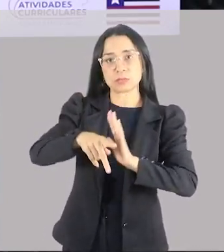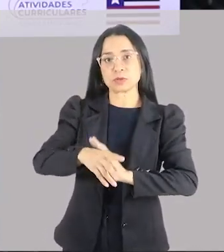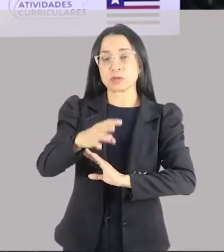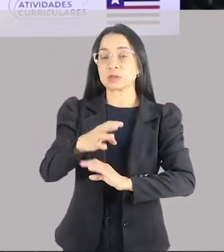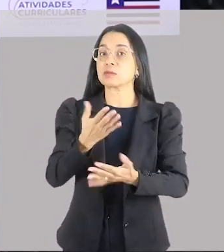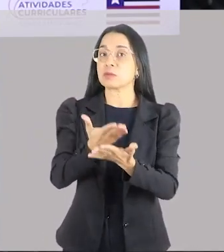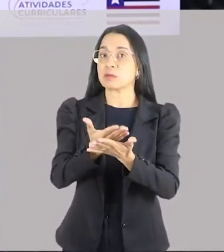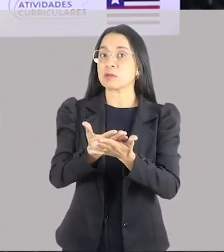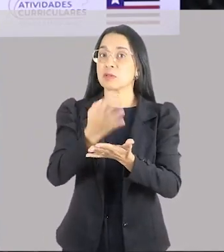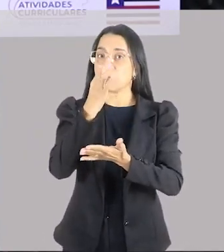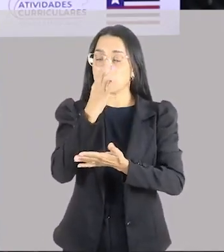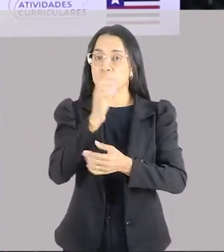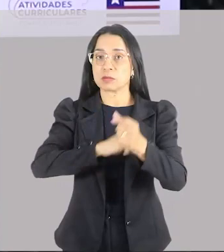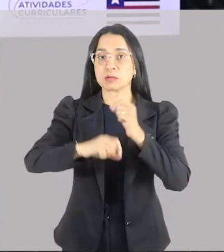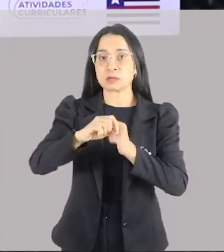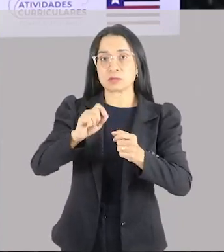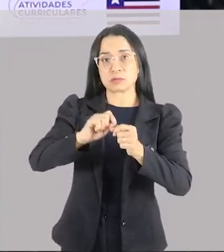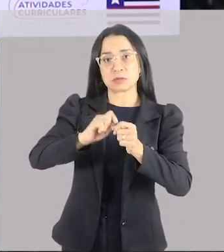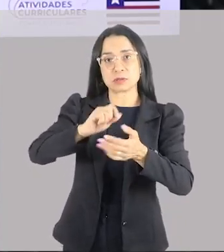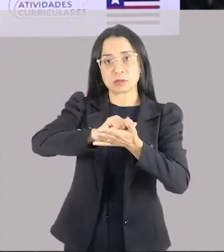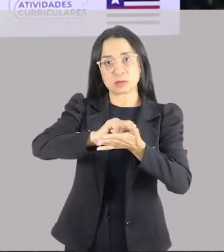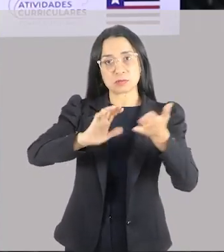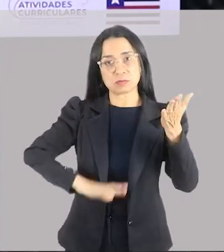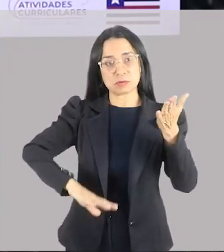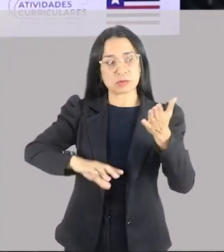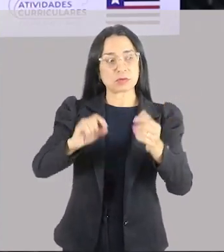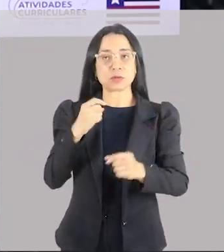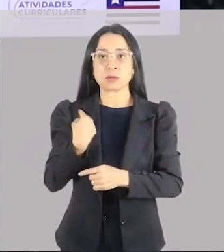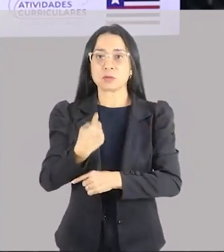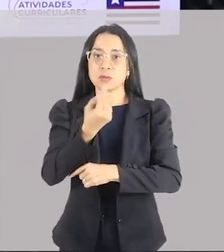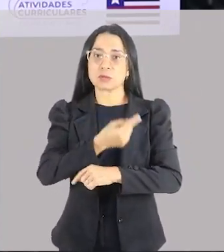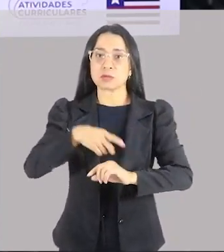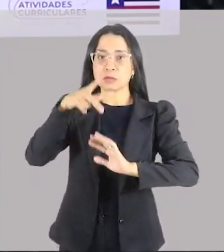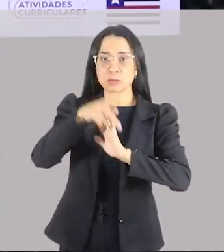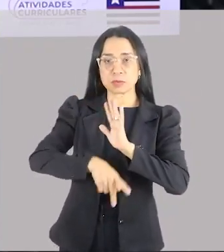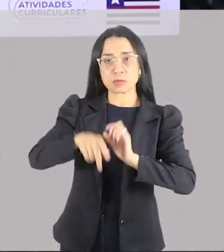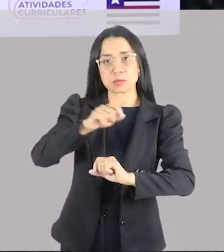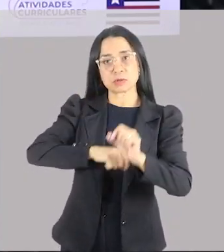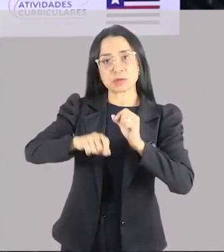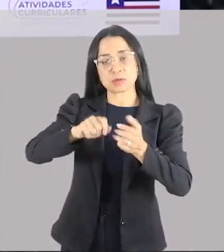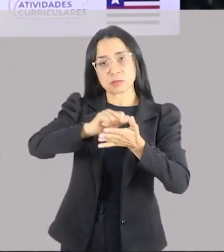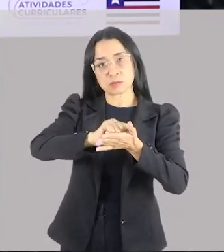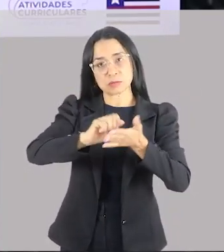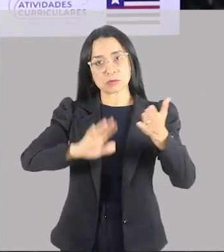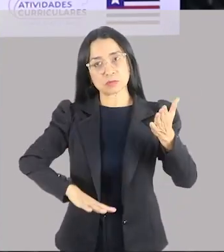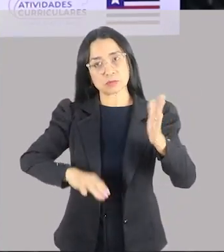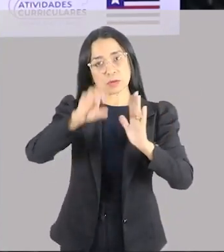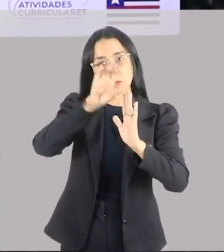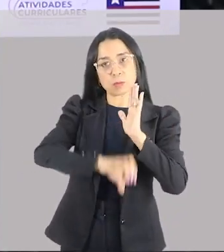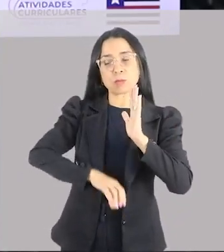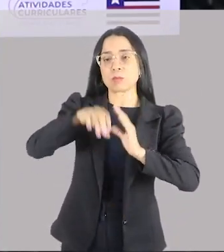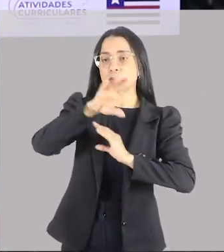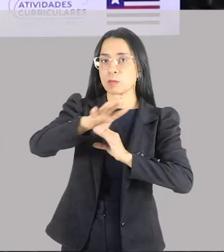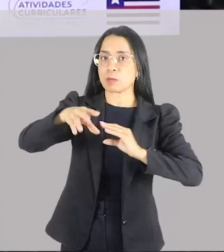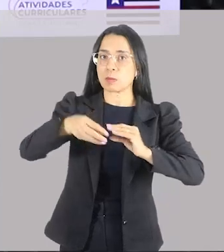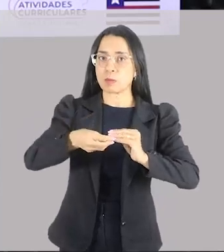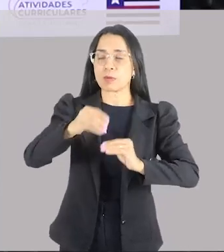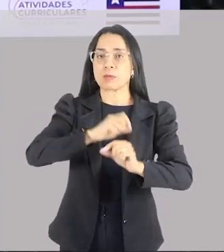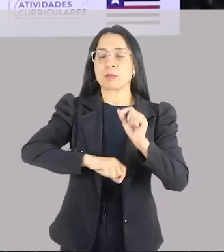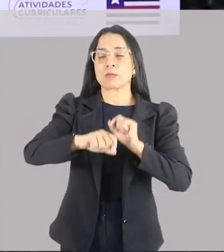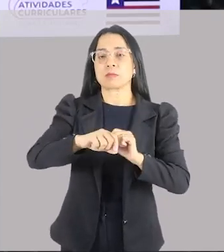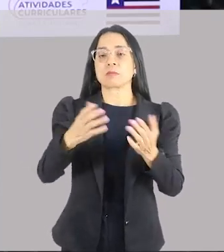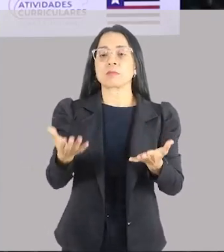às aulas, fazer as atividades do nosso lindo, maravilhoso projeto de atividades curriculares